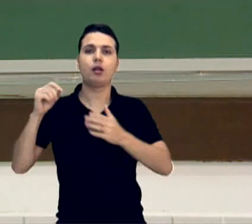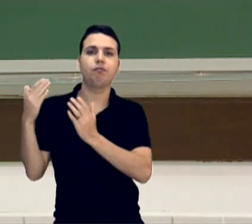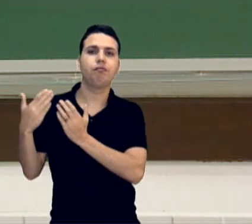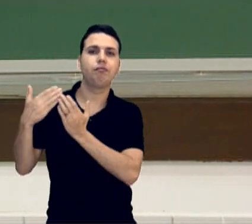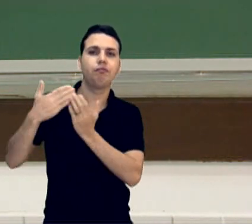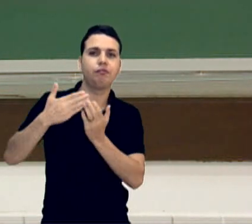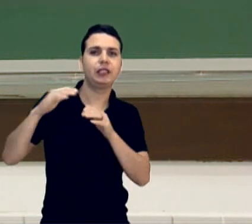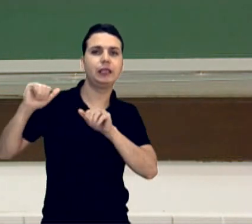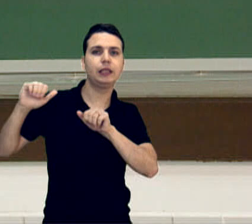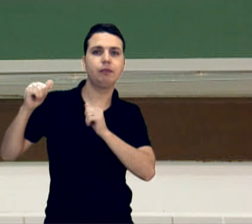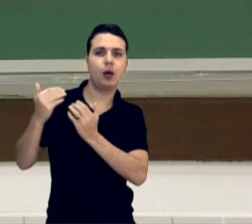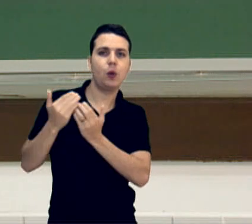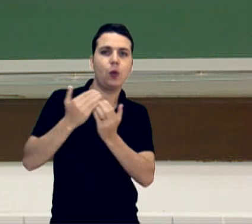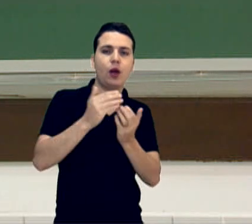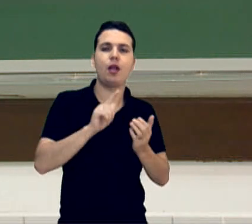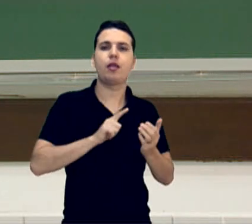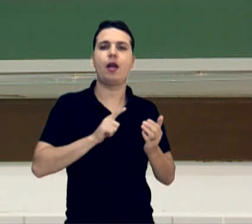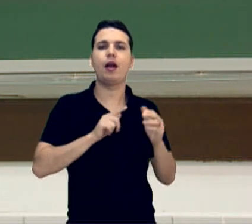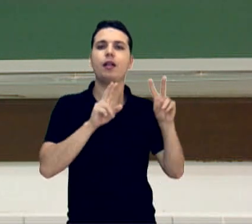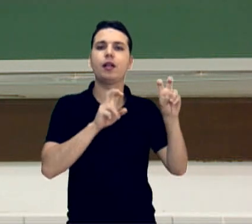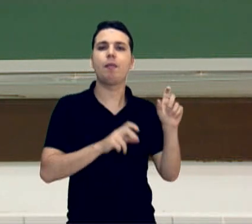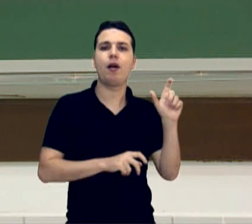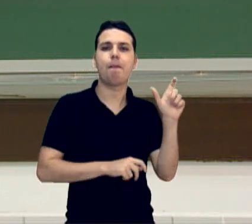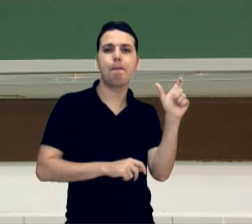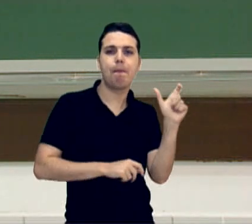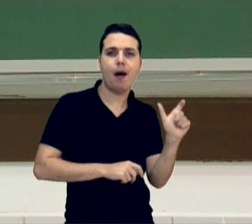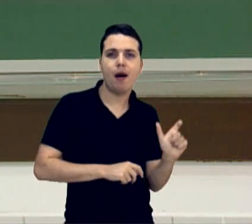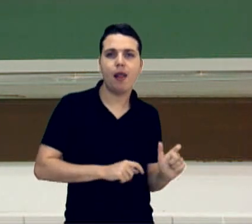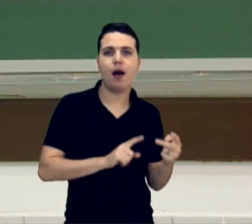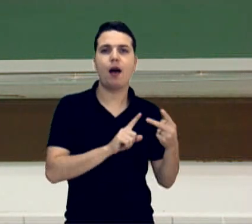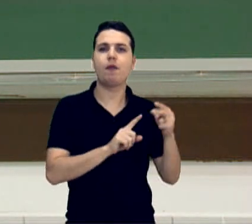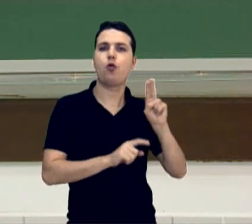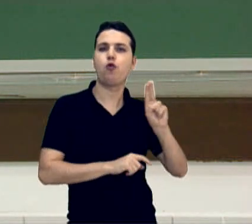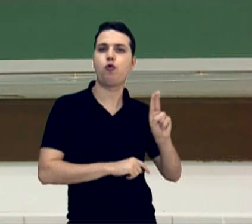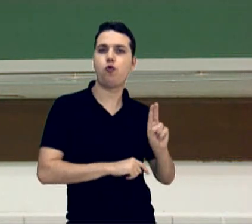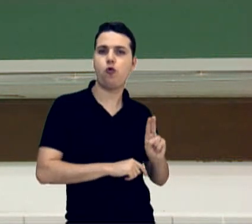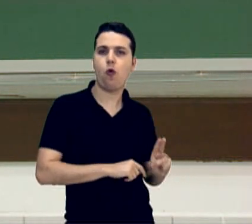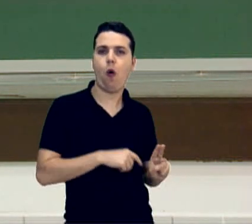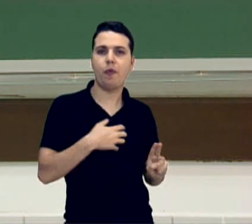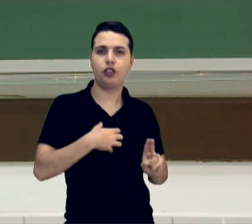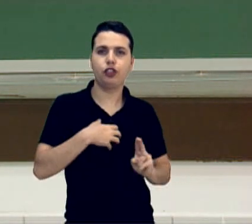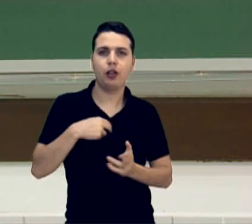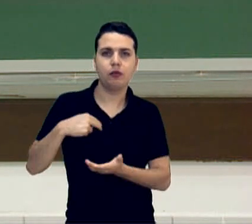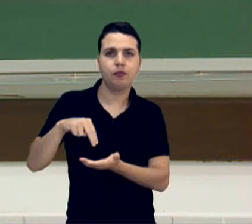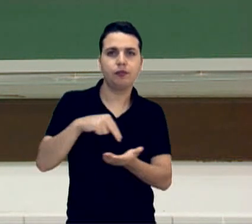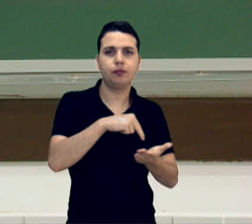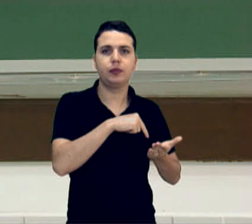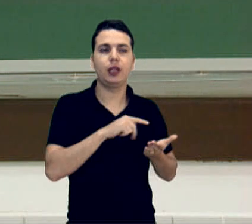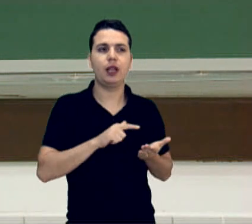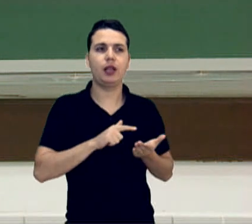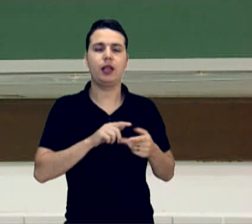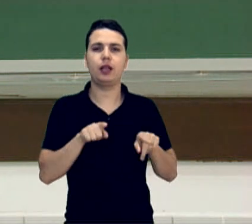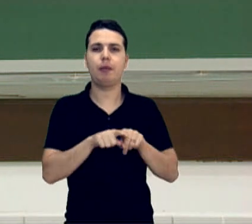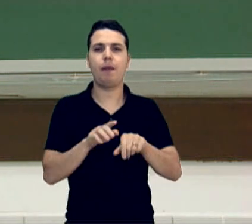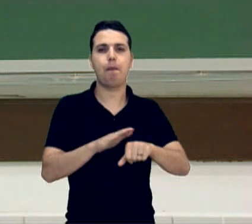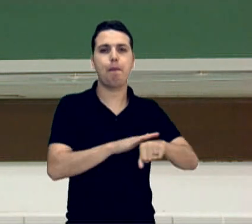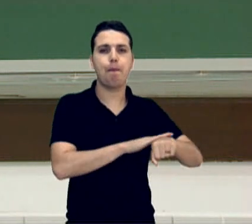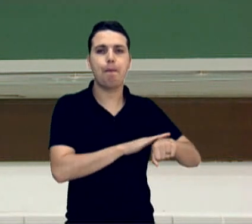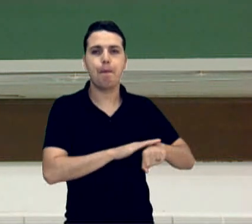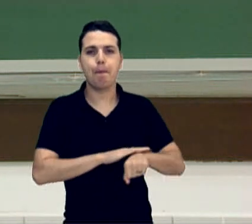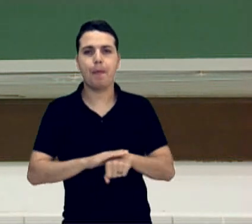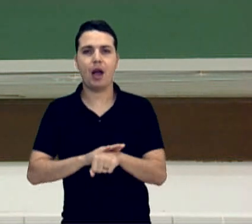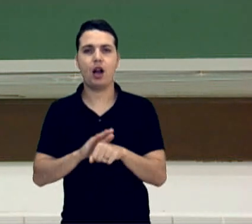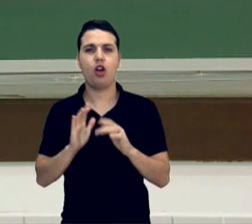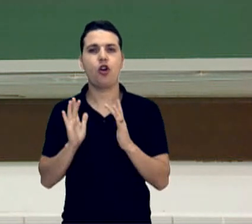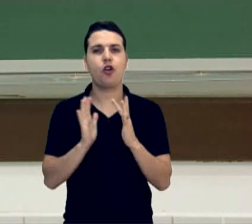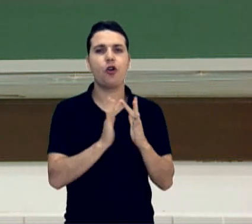uma questão do vocabulário, do nome dos passos, uma questão mais de pele, né? Então tem um